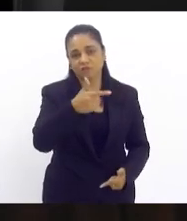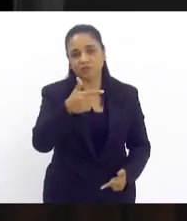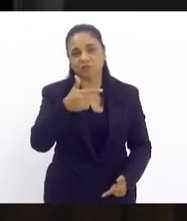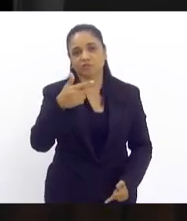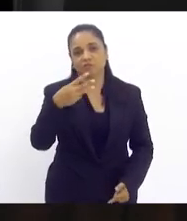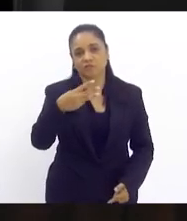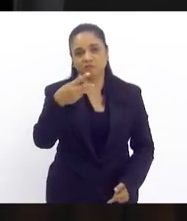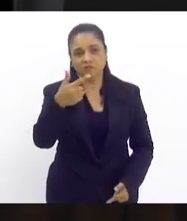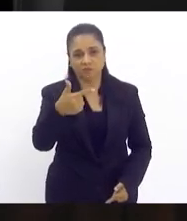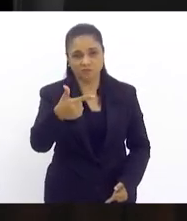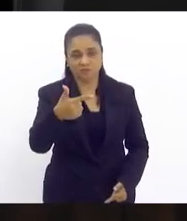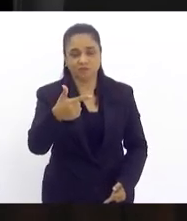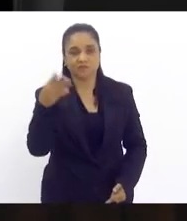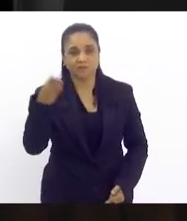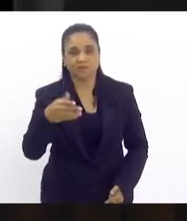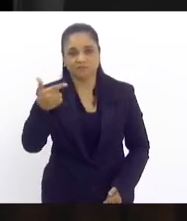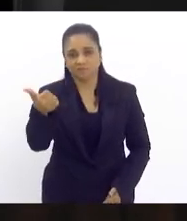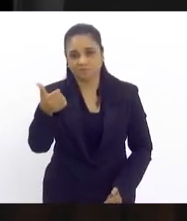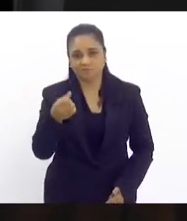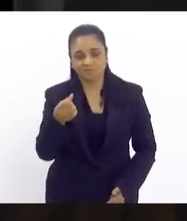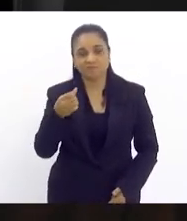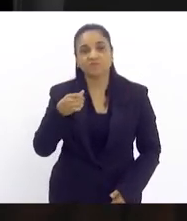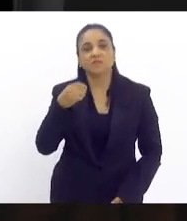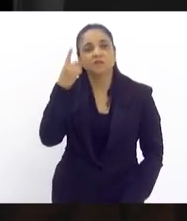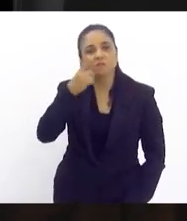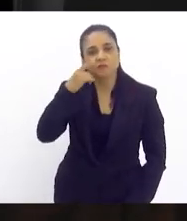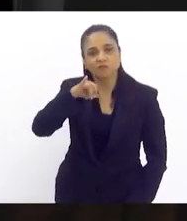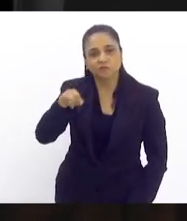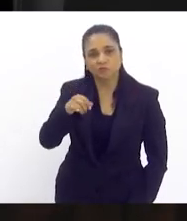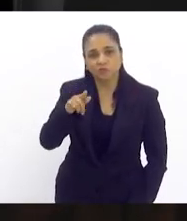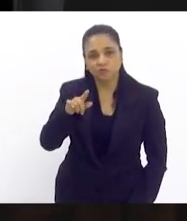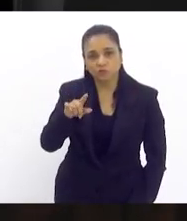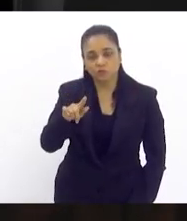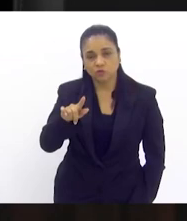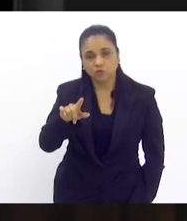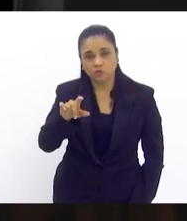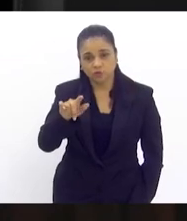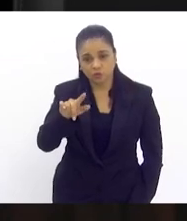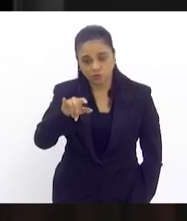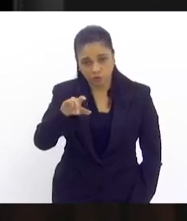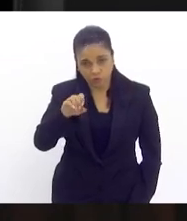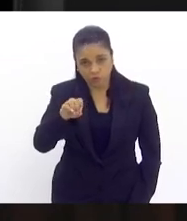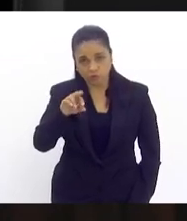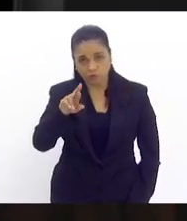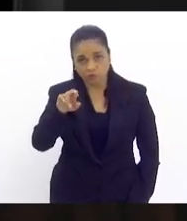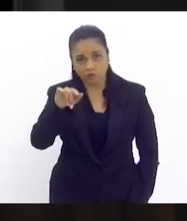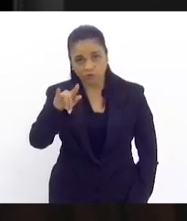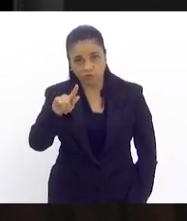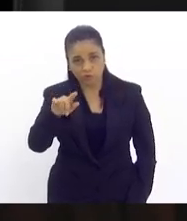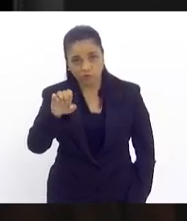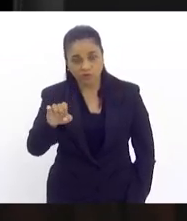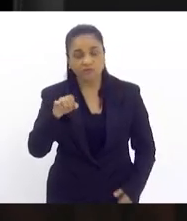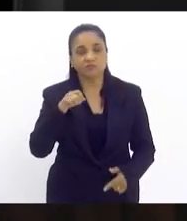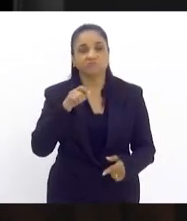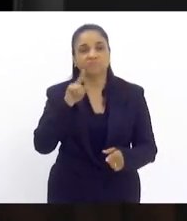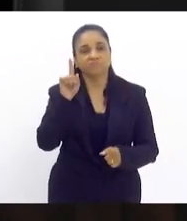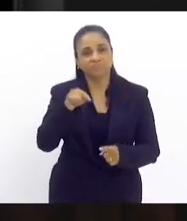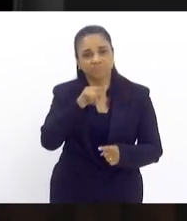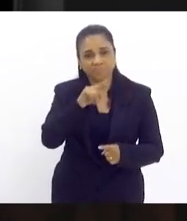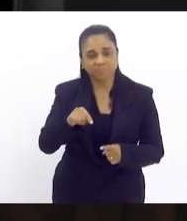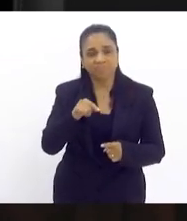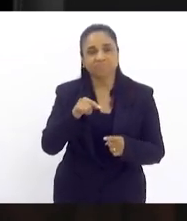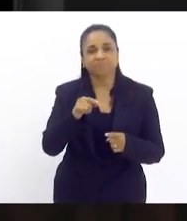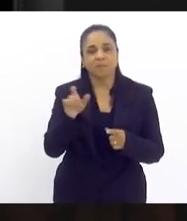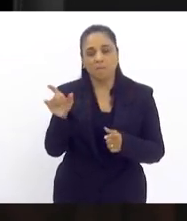2232-2016, de autoria do deputado Jorge Felipe Neto, que determina o cancelamento automático da prestação de serviço do